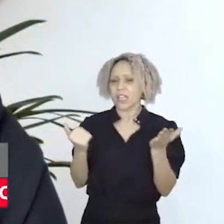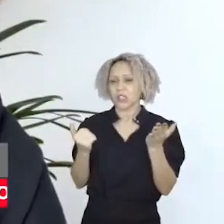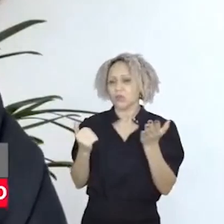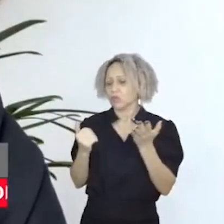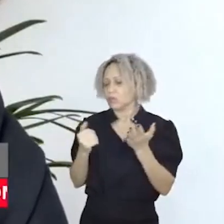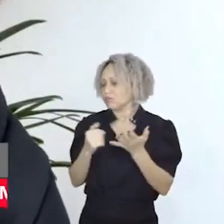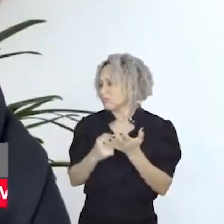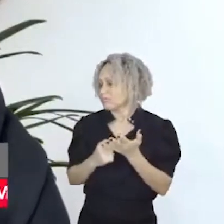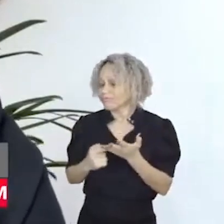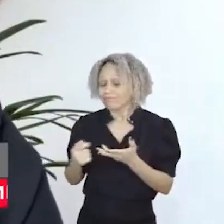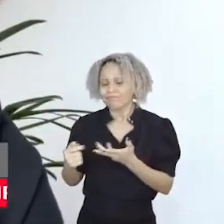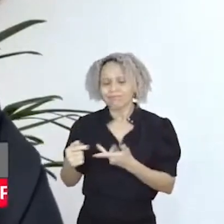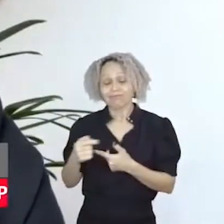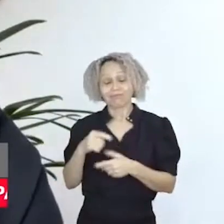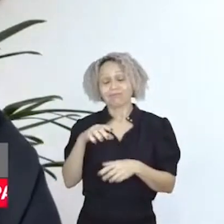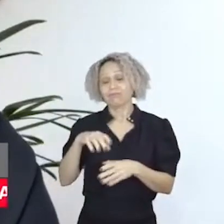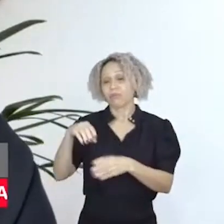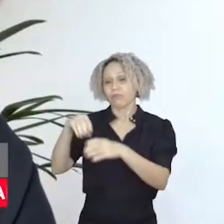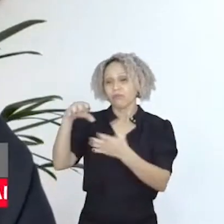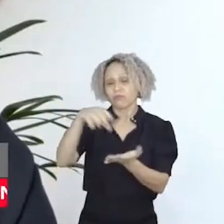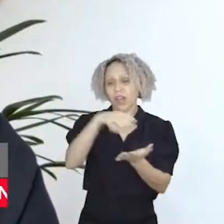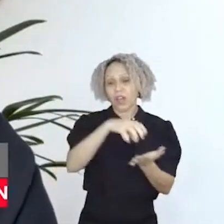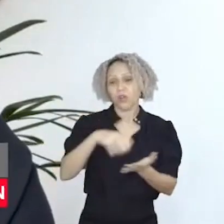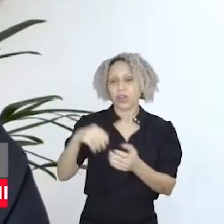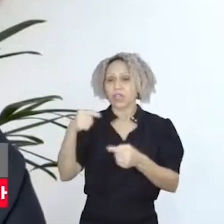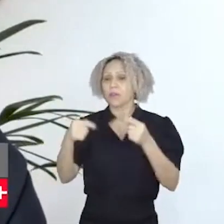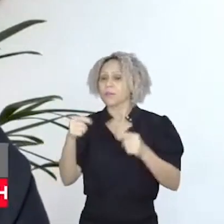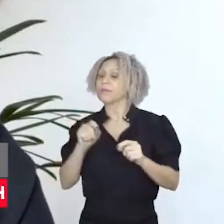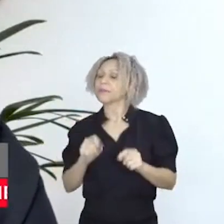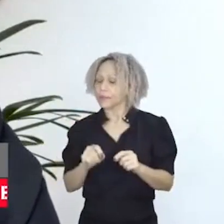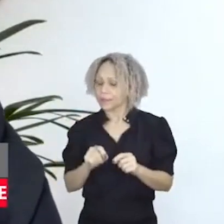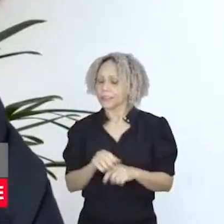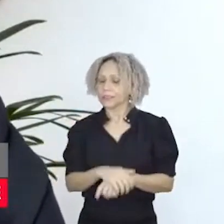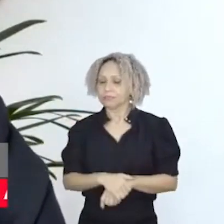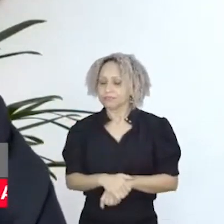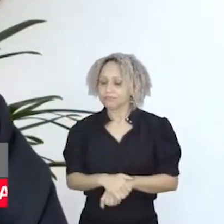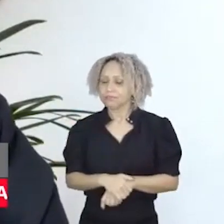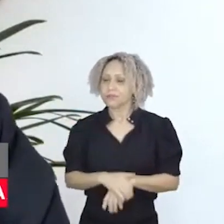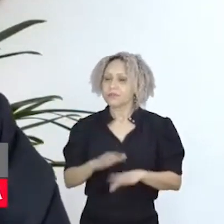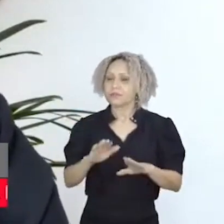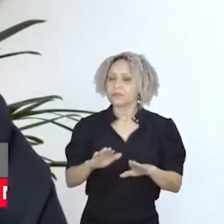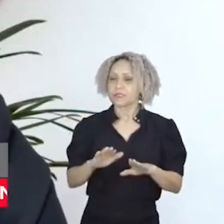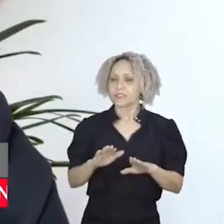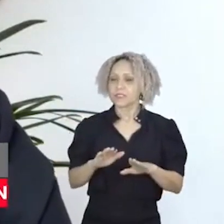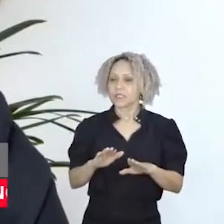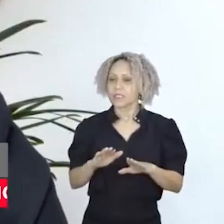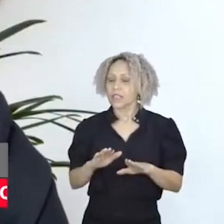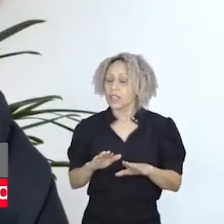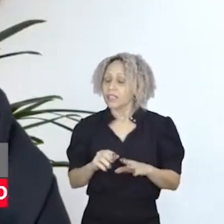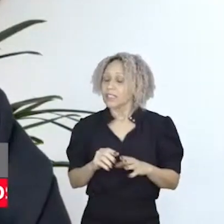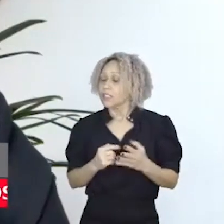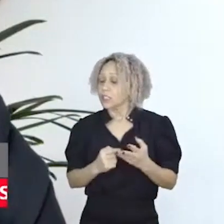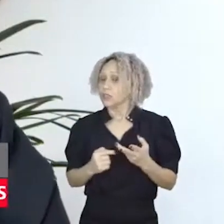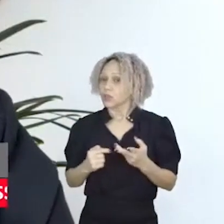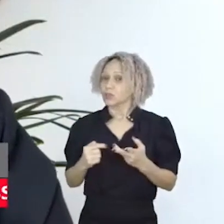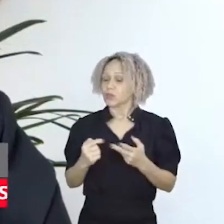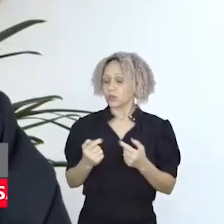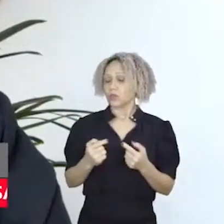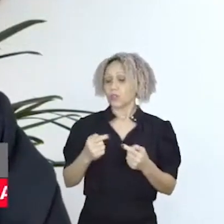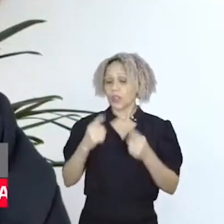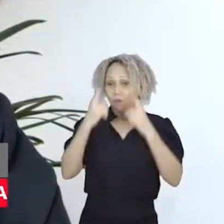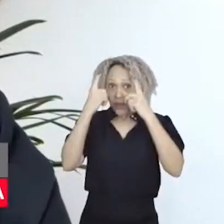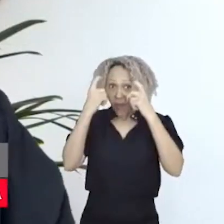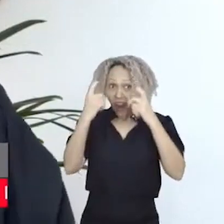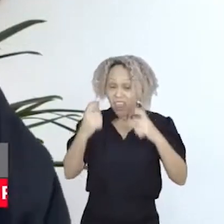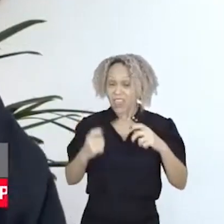várias situações que a Marielle sofreu também, mas que a gente não tinha a totalidade e a dimensão da